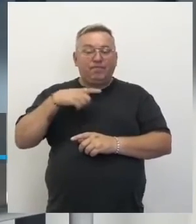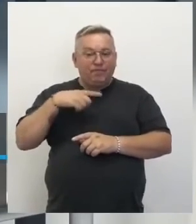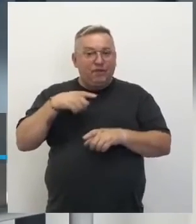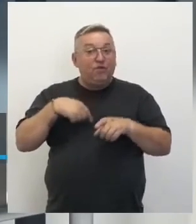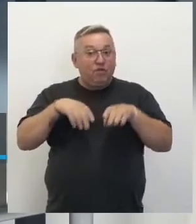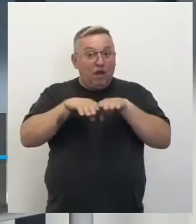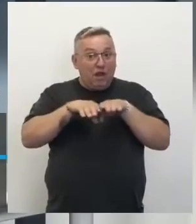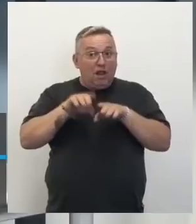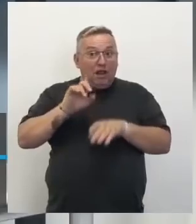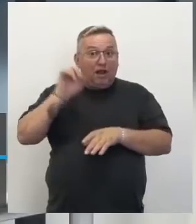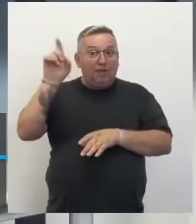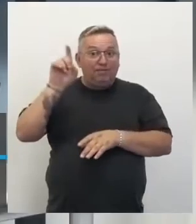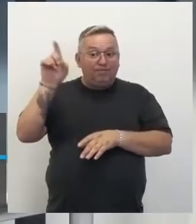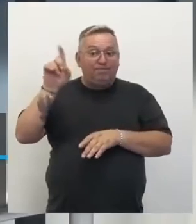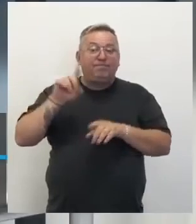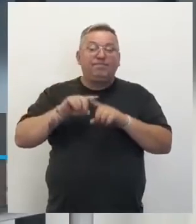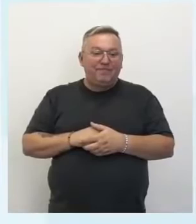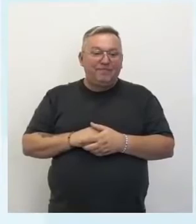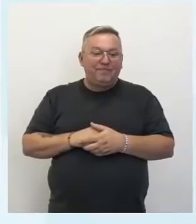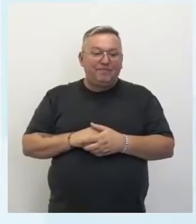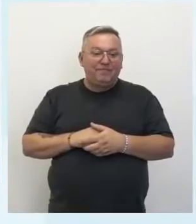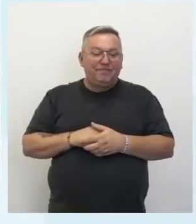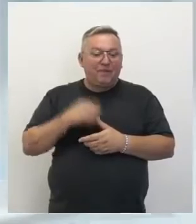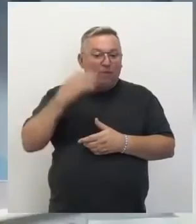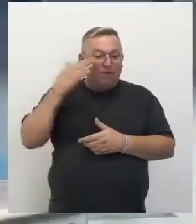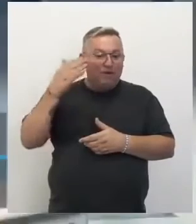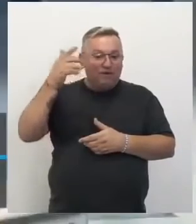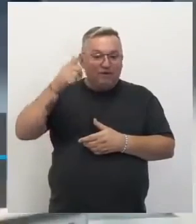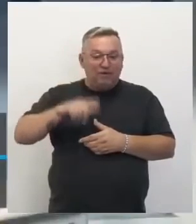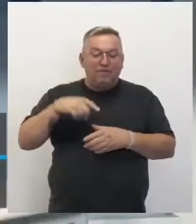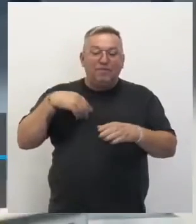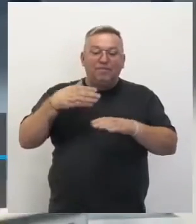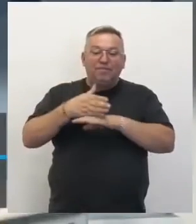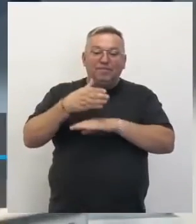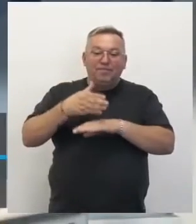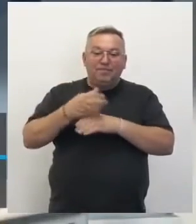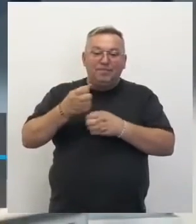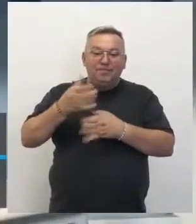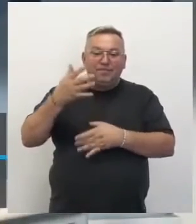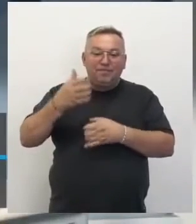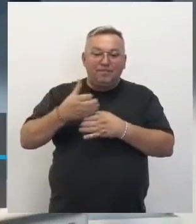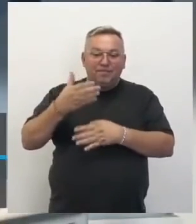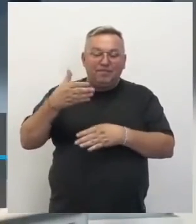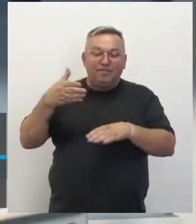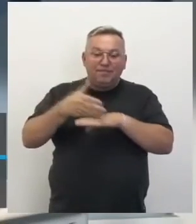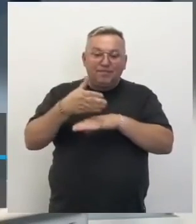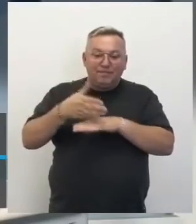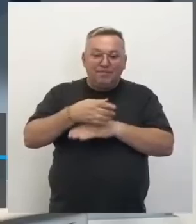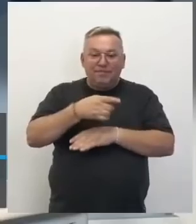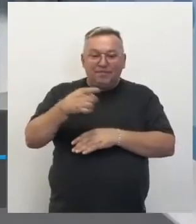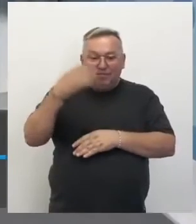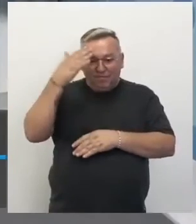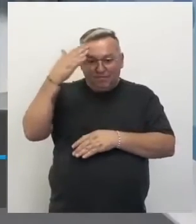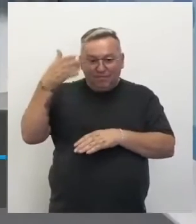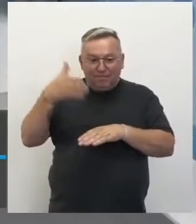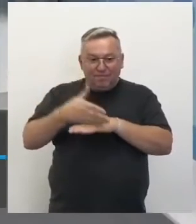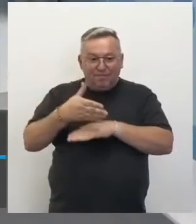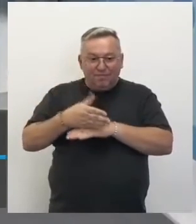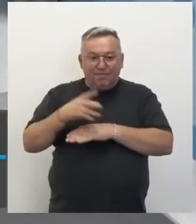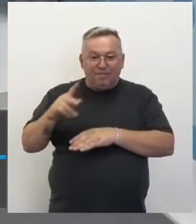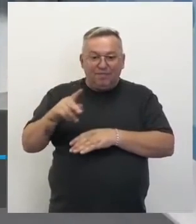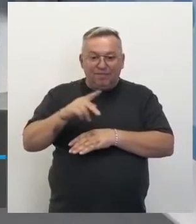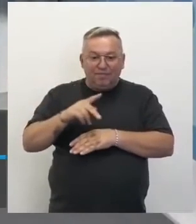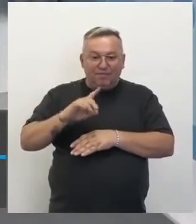entre eles, tá certo? Apesar dos conflitos. Obrigado mais uma vez pela participação no chat, pela participação de vocês, obrigado pela parceria, professor